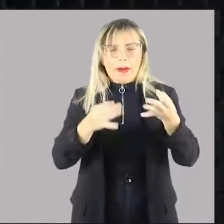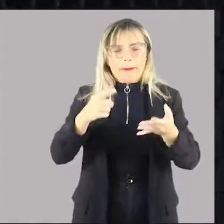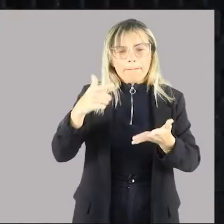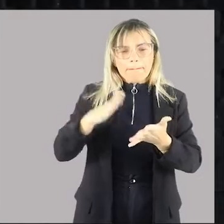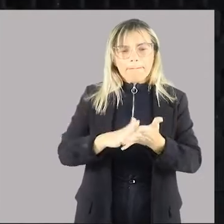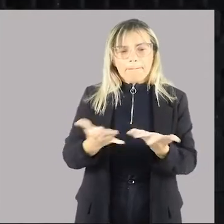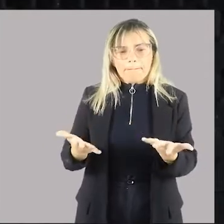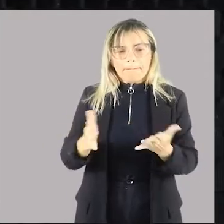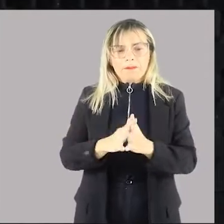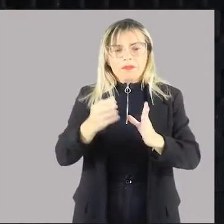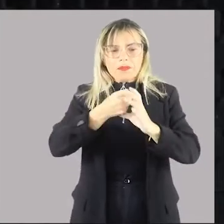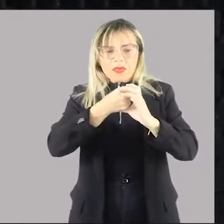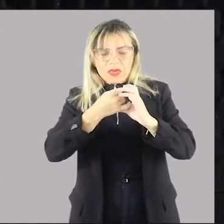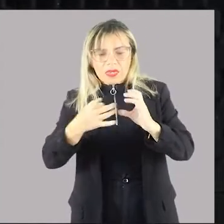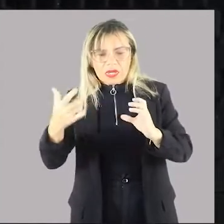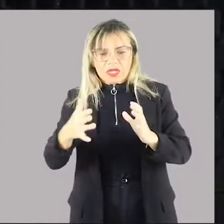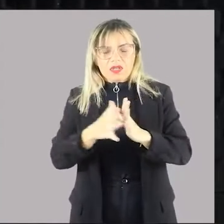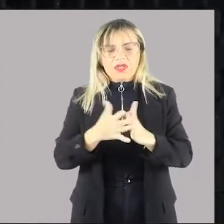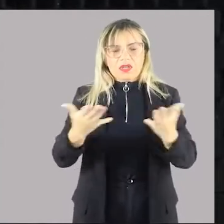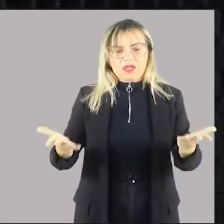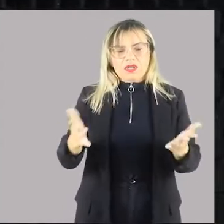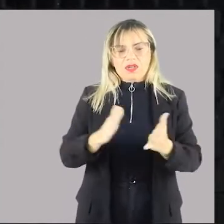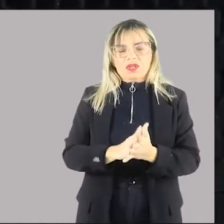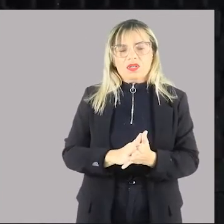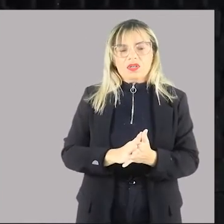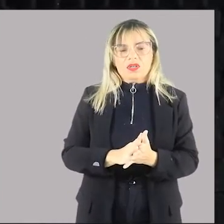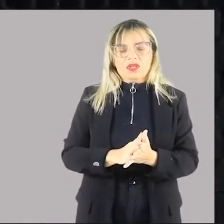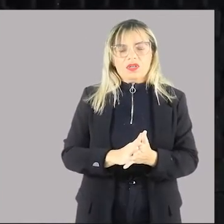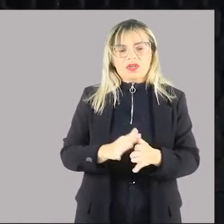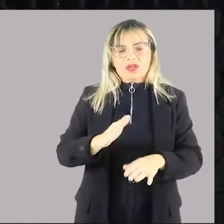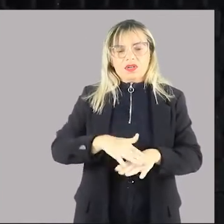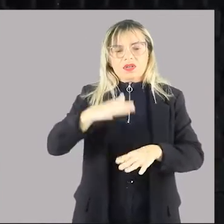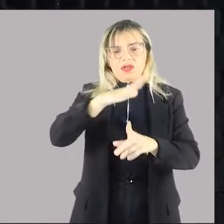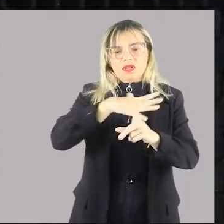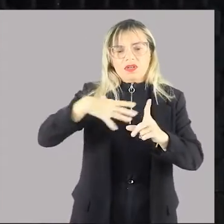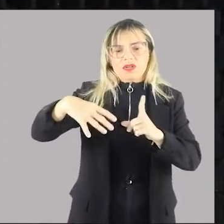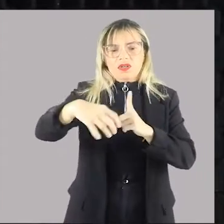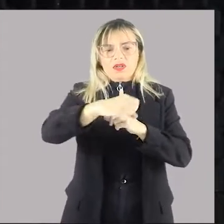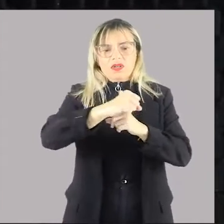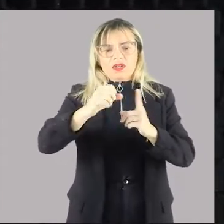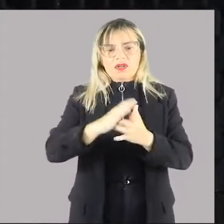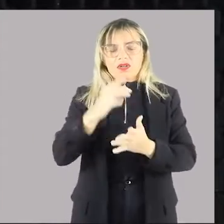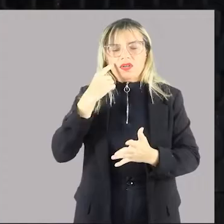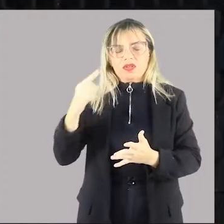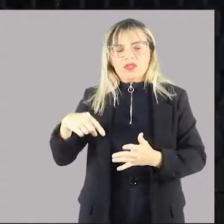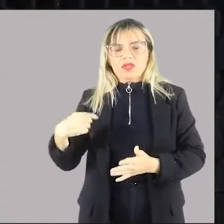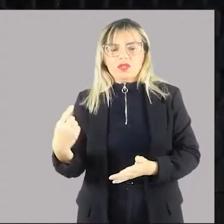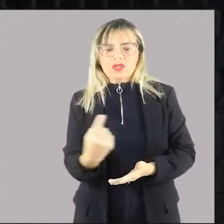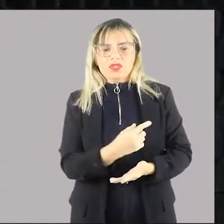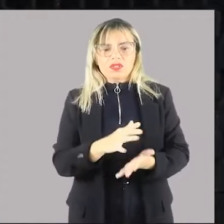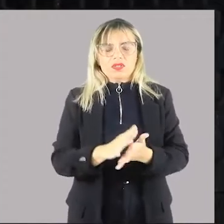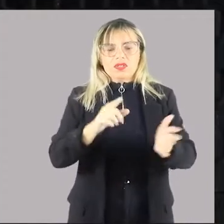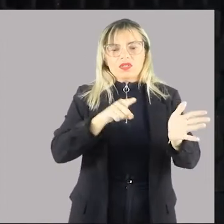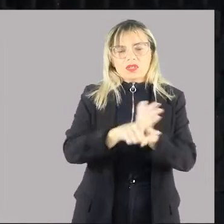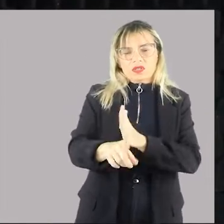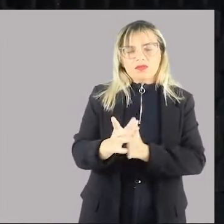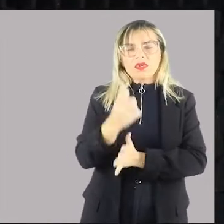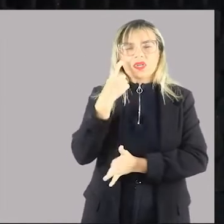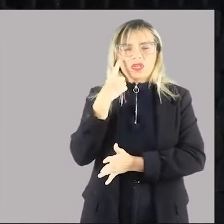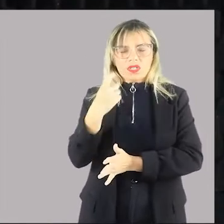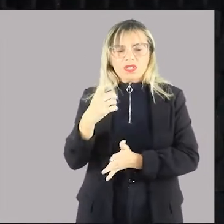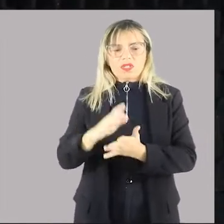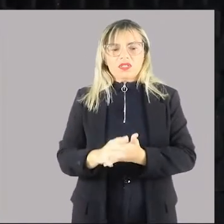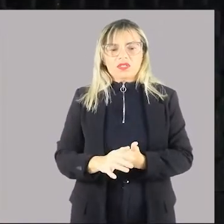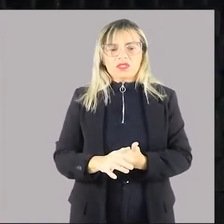dentro dessa perspectiva. Uma perspectiva mais sociológica, ok? E aqui nós temos uma questão bem interessante